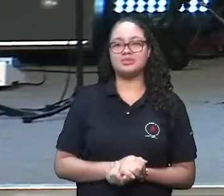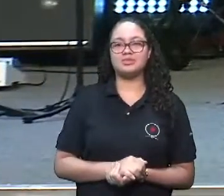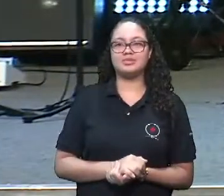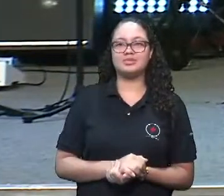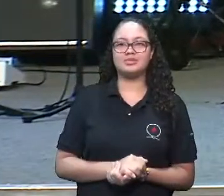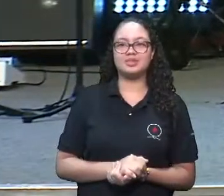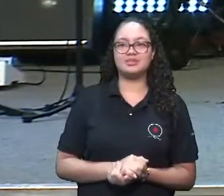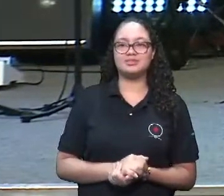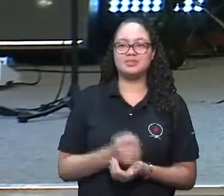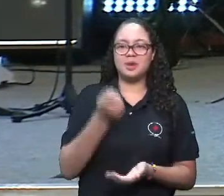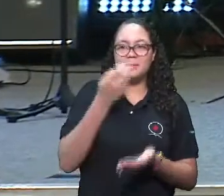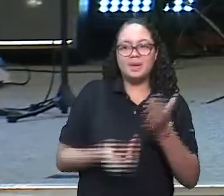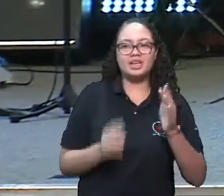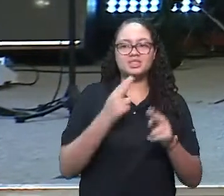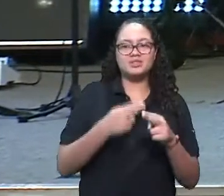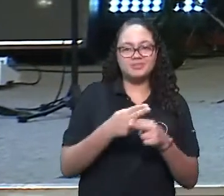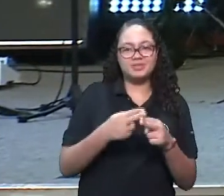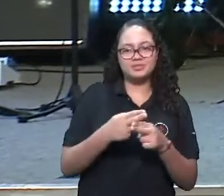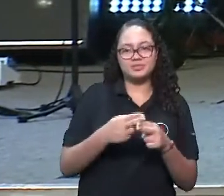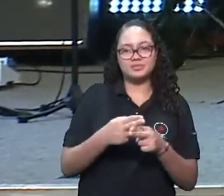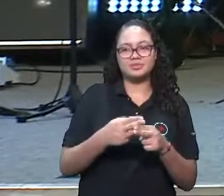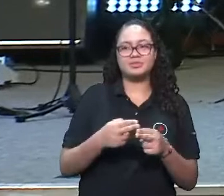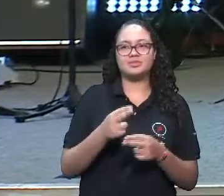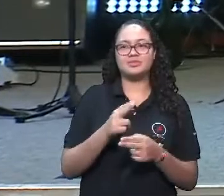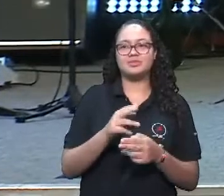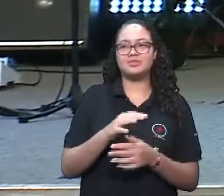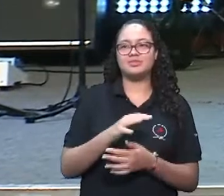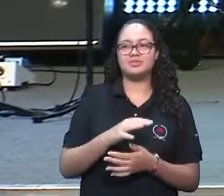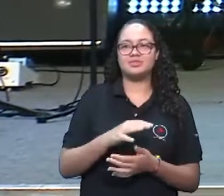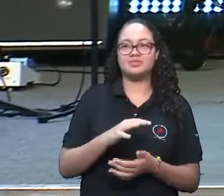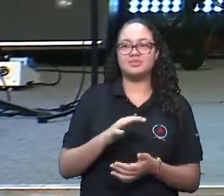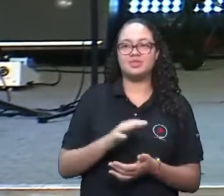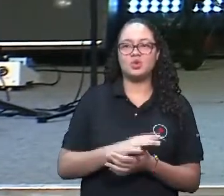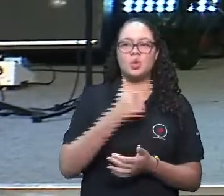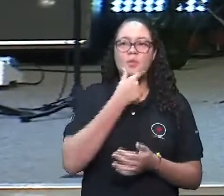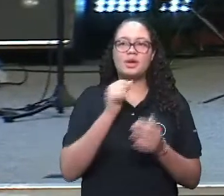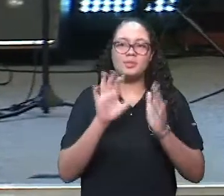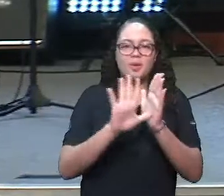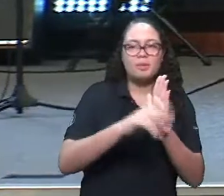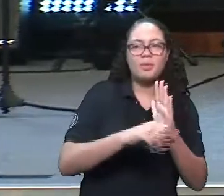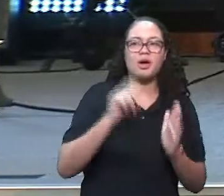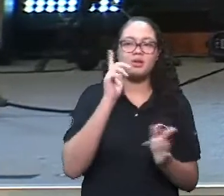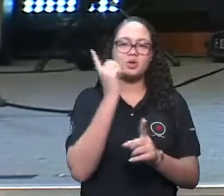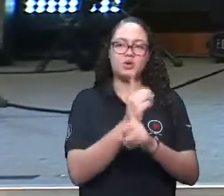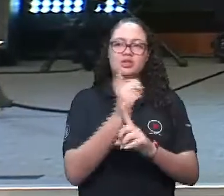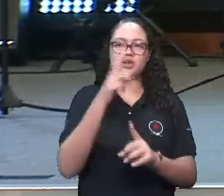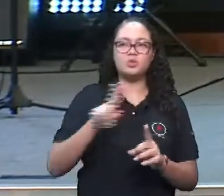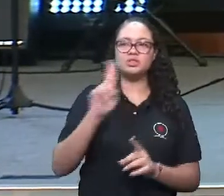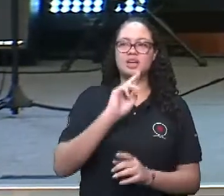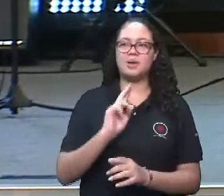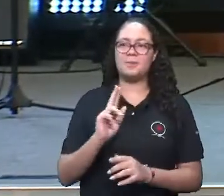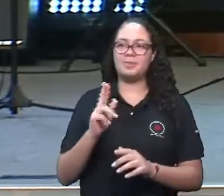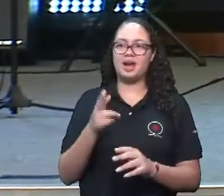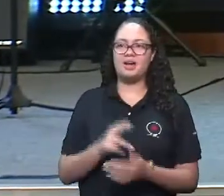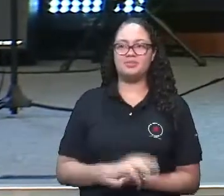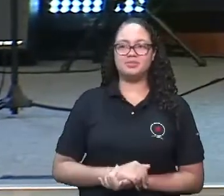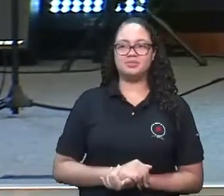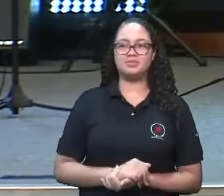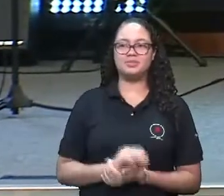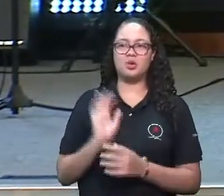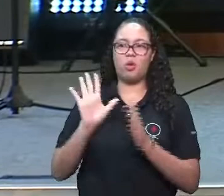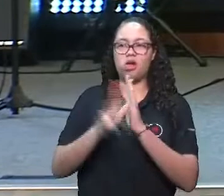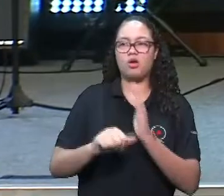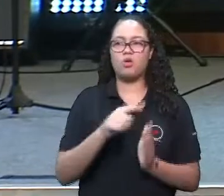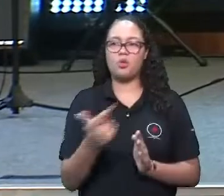a faca, aí o assaltante acha, e usa para assaltar alguém. A pergunta é: essa faca agora